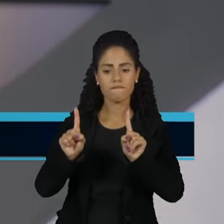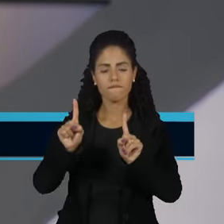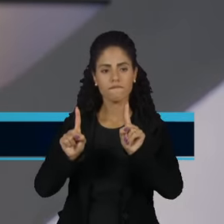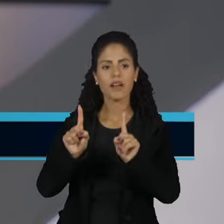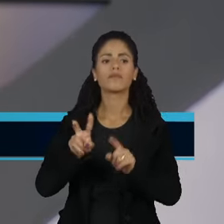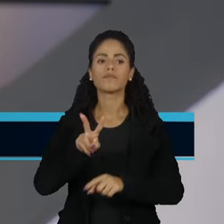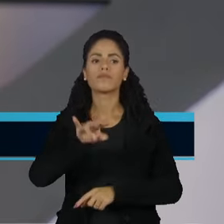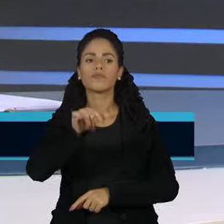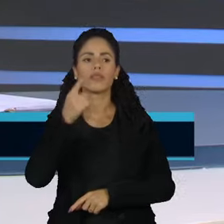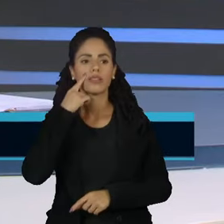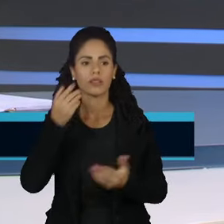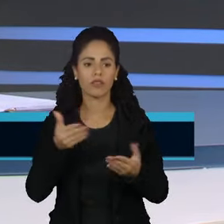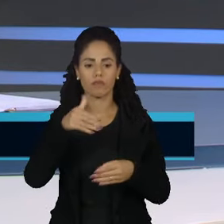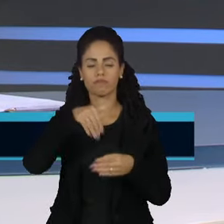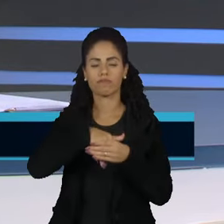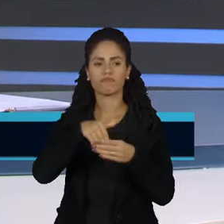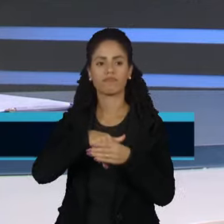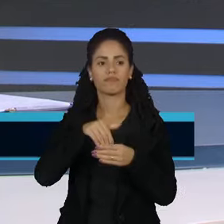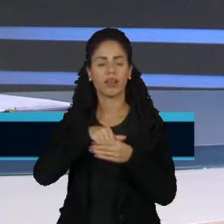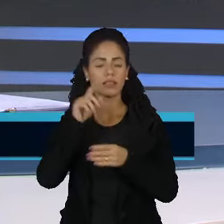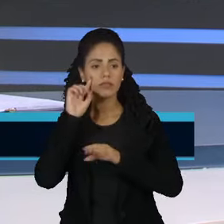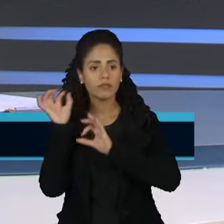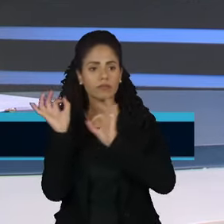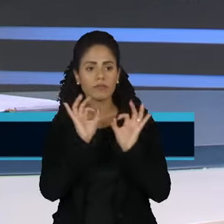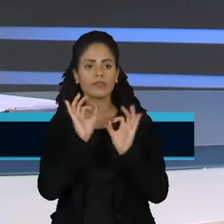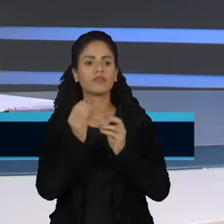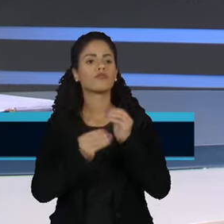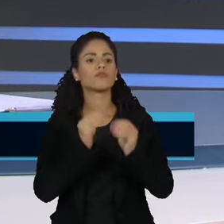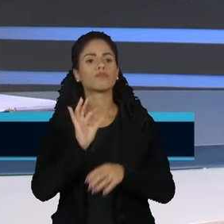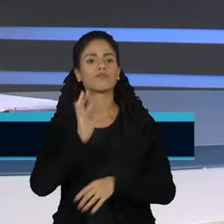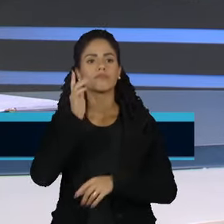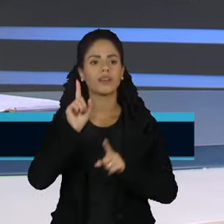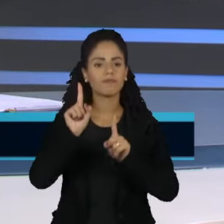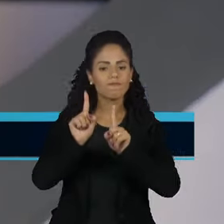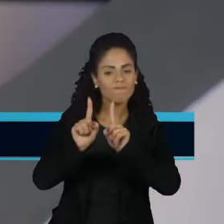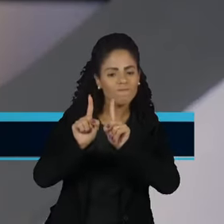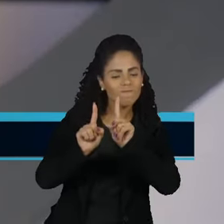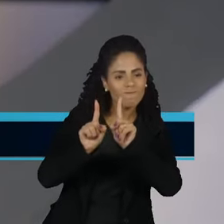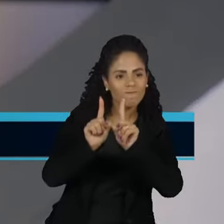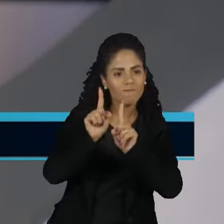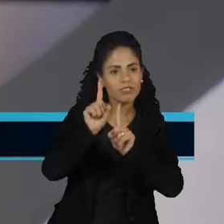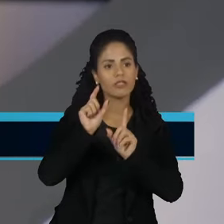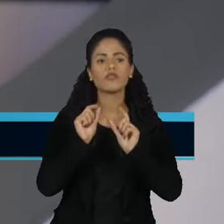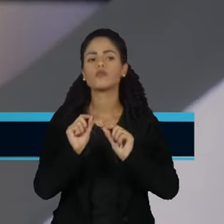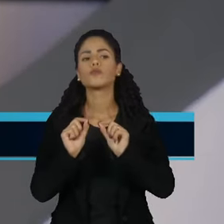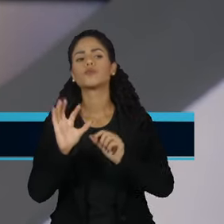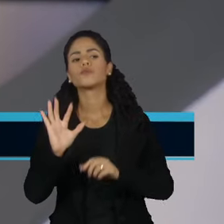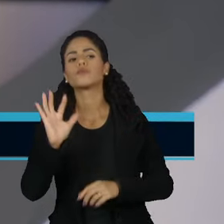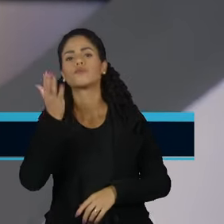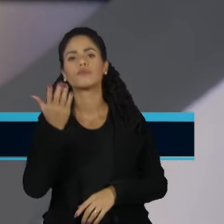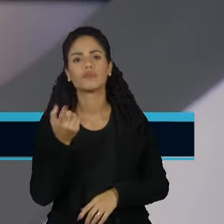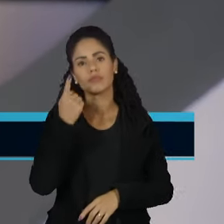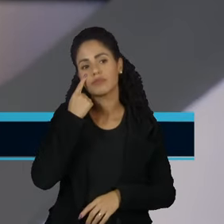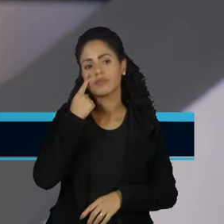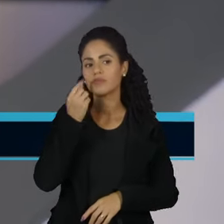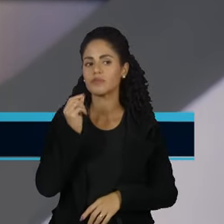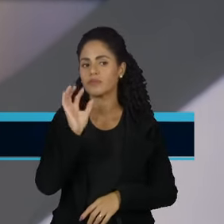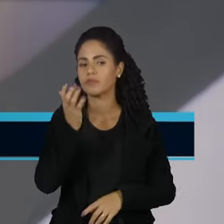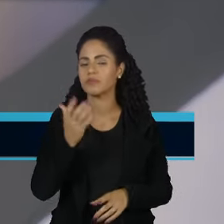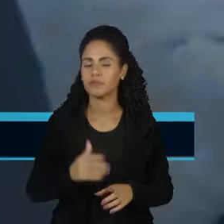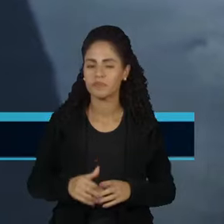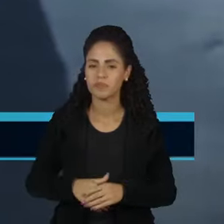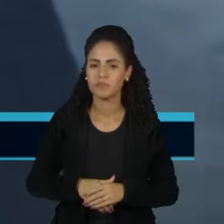acompanhar a eleição e vai ter muito ainda o que pode acontecer, que pode virar esse